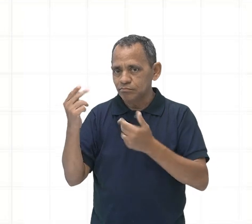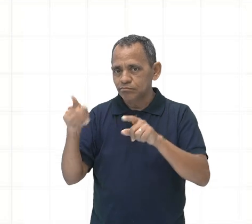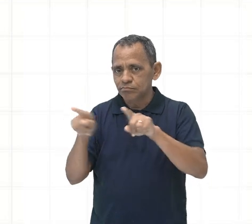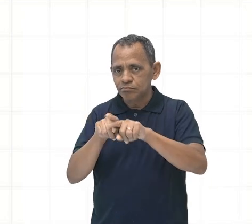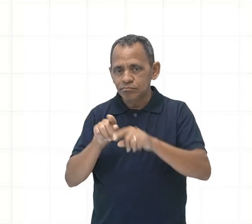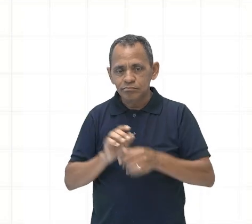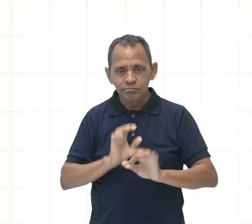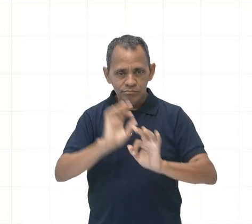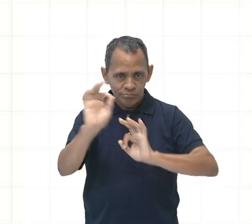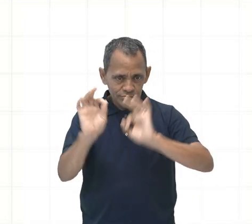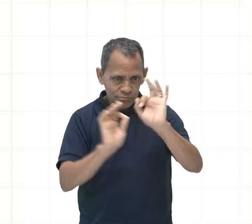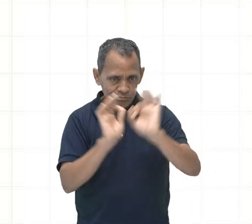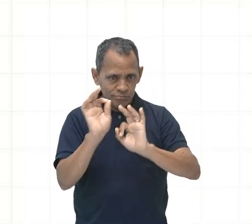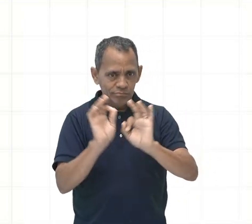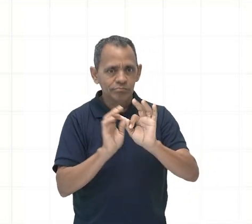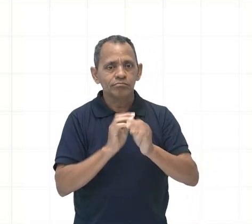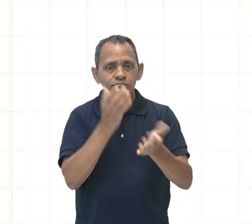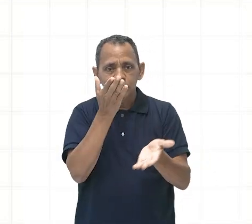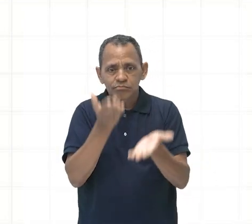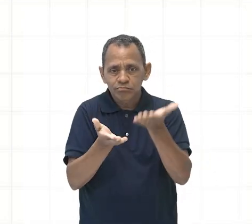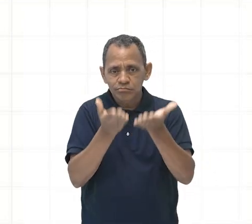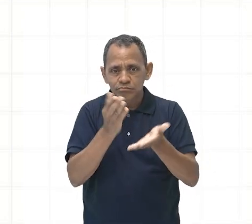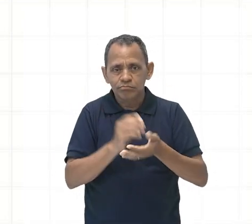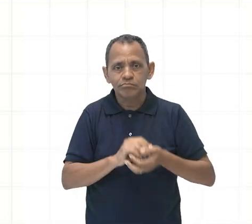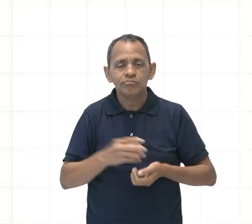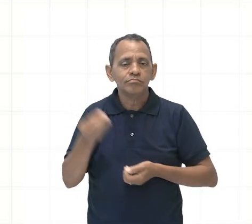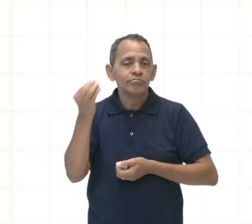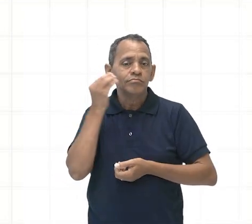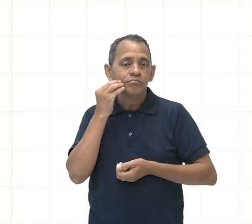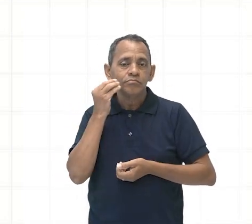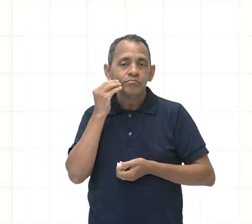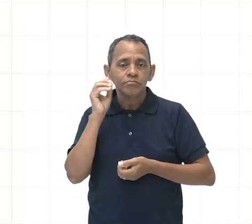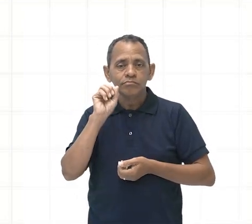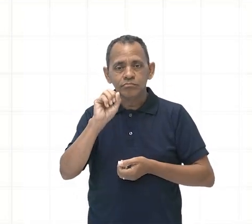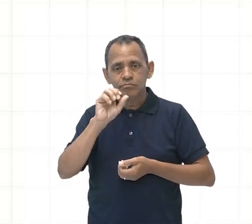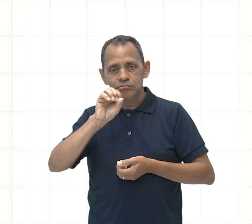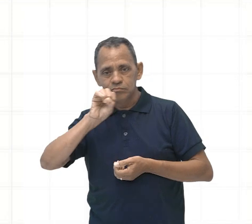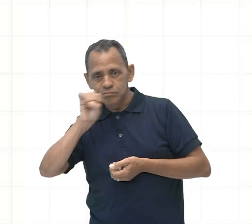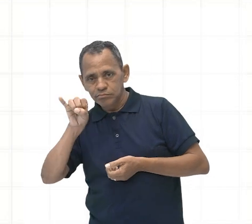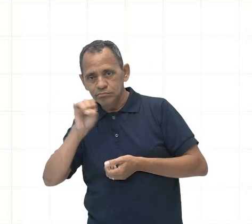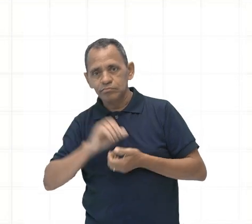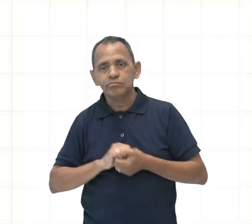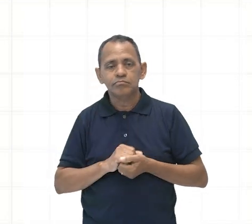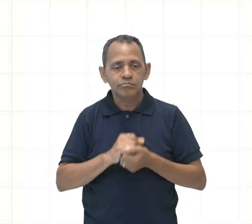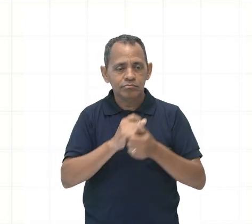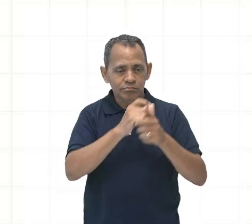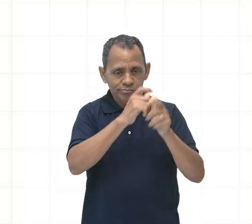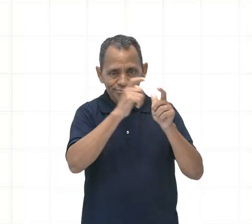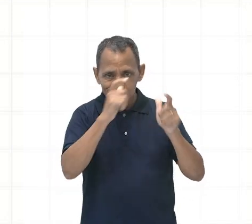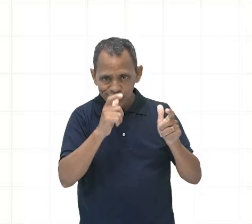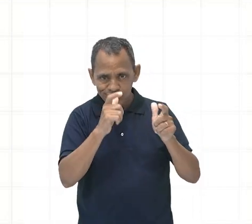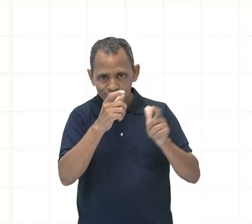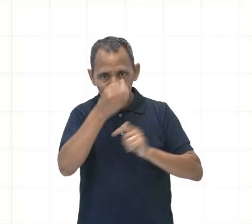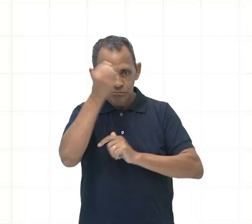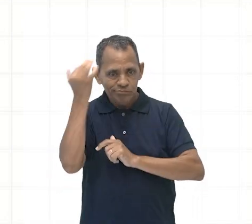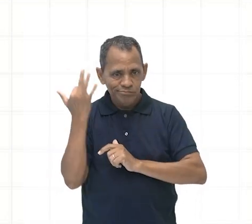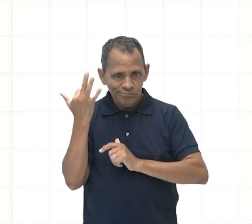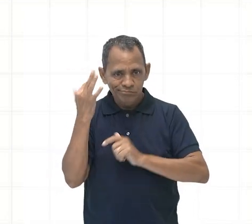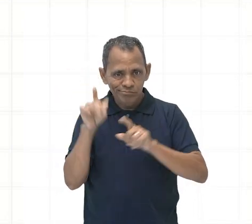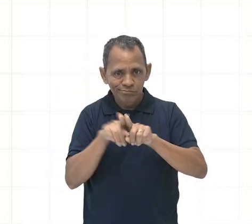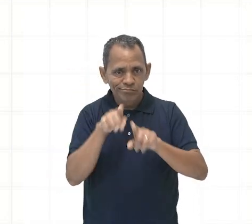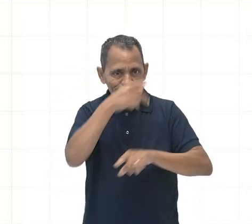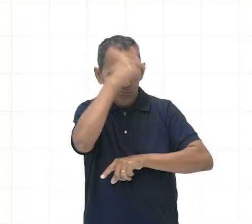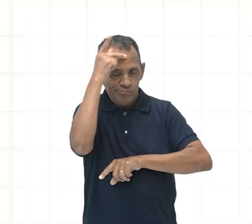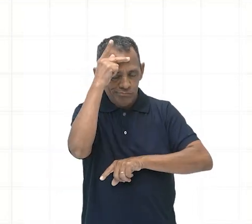a proporção, bonitinho, faço o teste. Se eu aumentei a quantidade de pessoas, logo a quantidade de dias irá